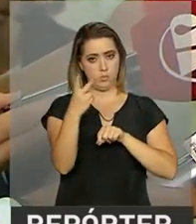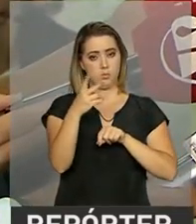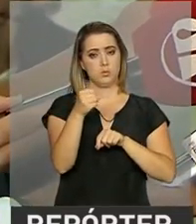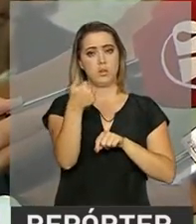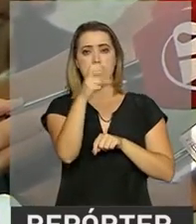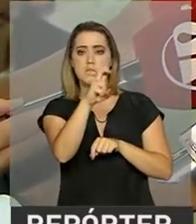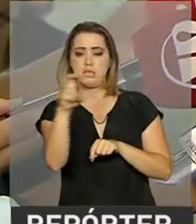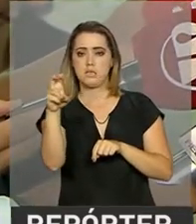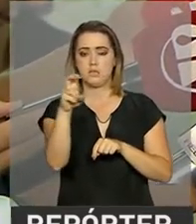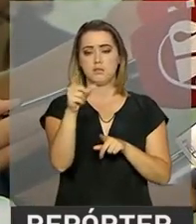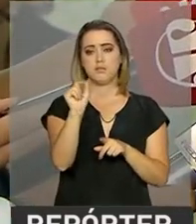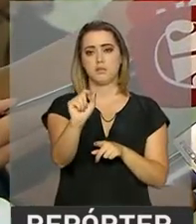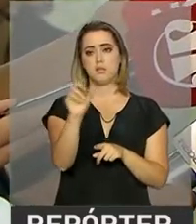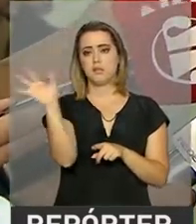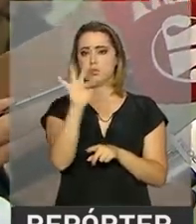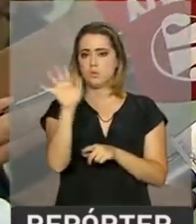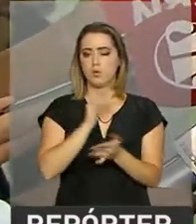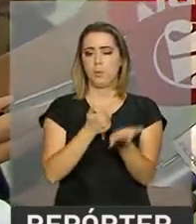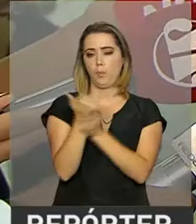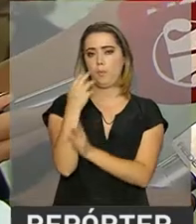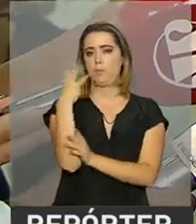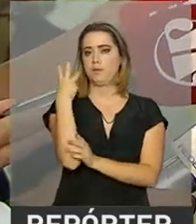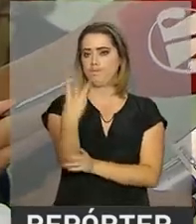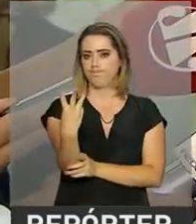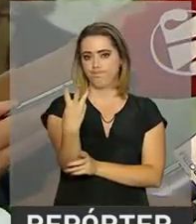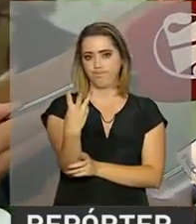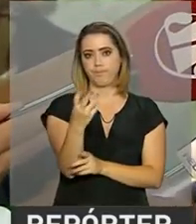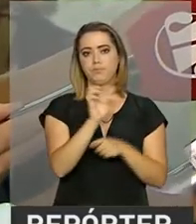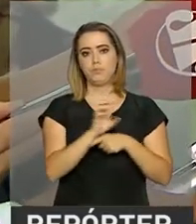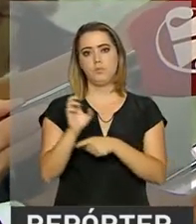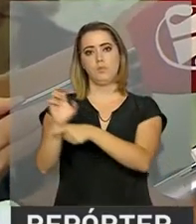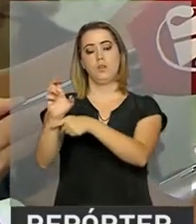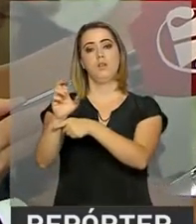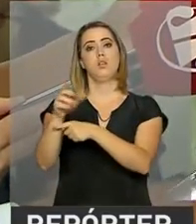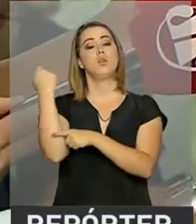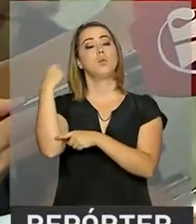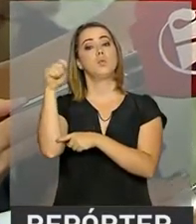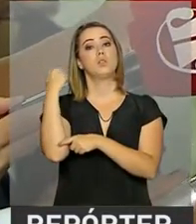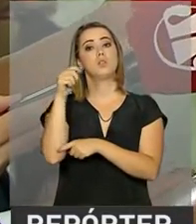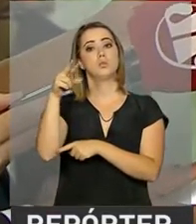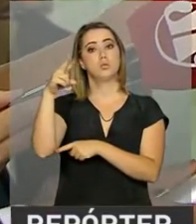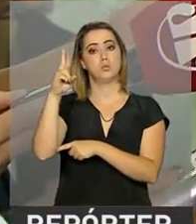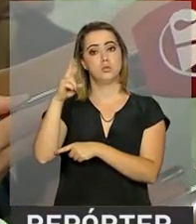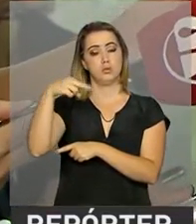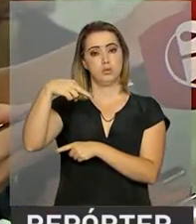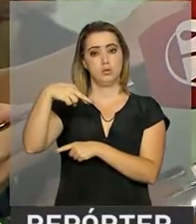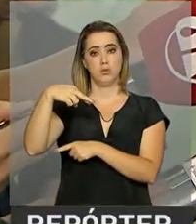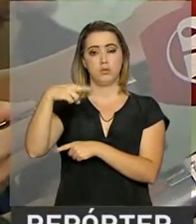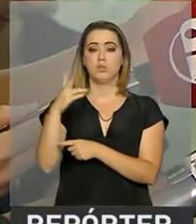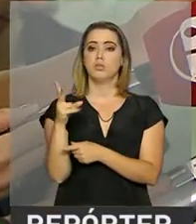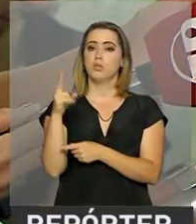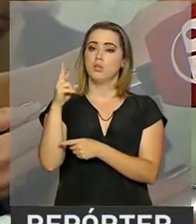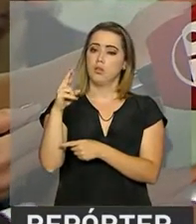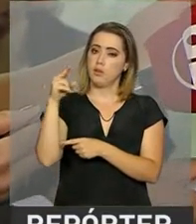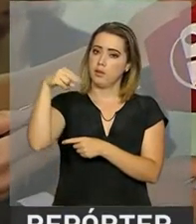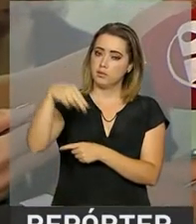se inicia em 3 estados, Rio Grande do Sul, Rio Grande do Norte e Sergipe, e na sequência nesses